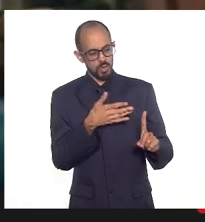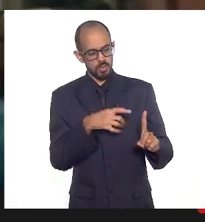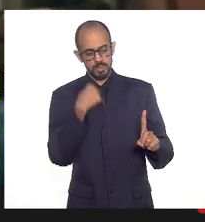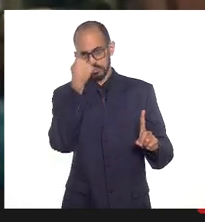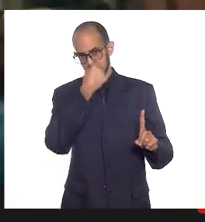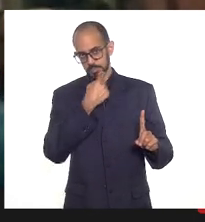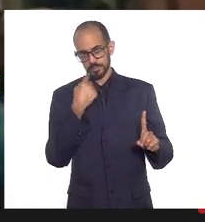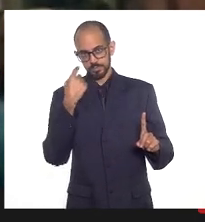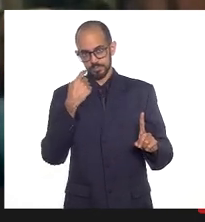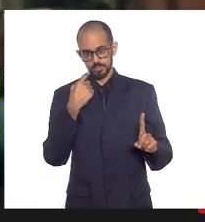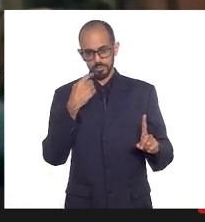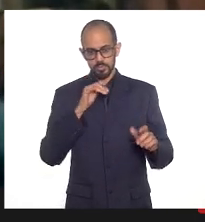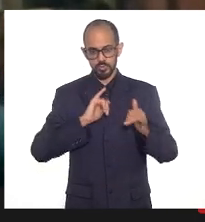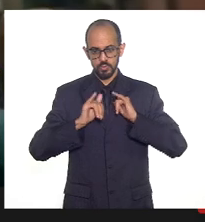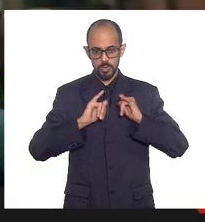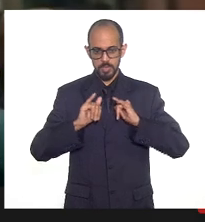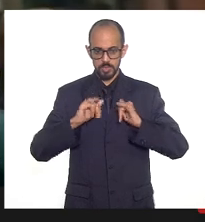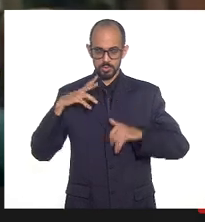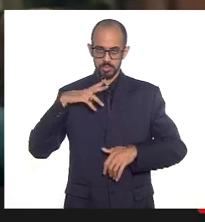dados pessoais.